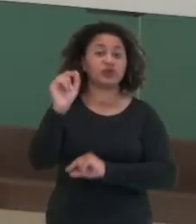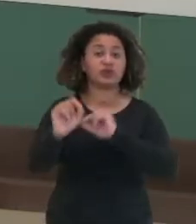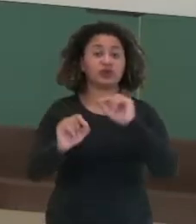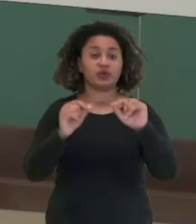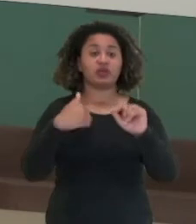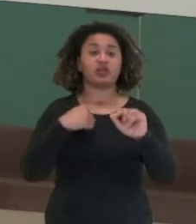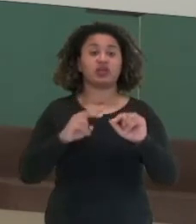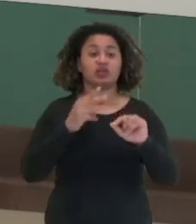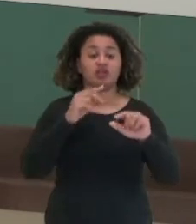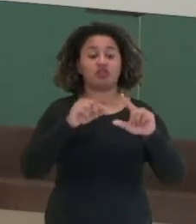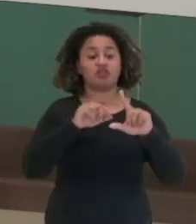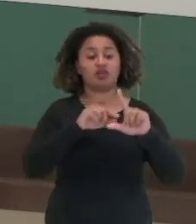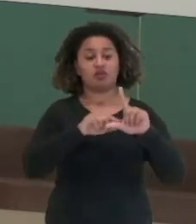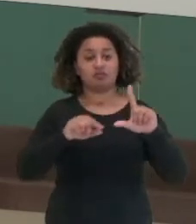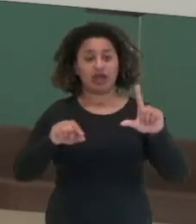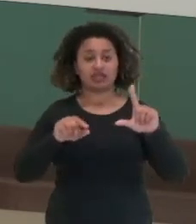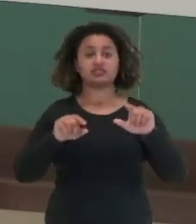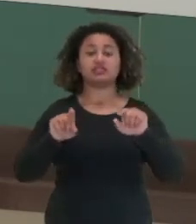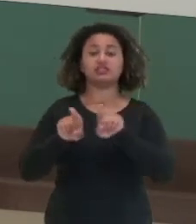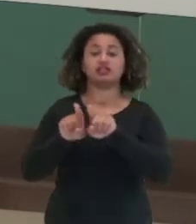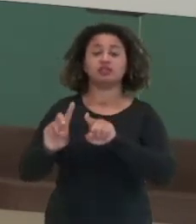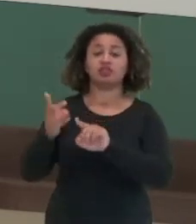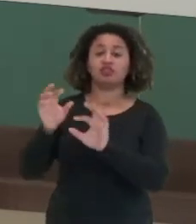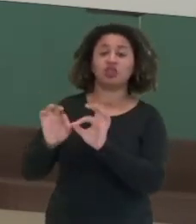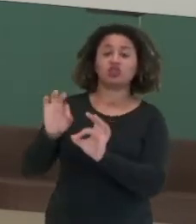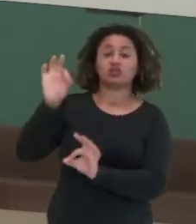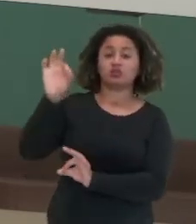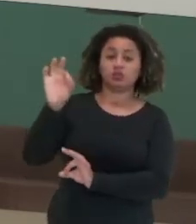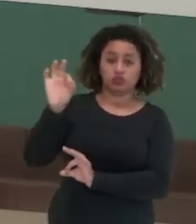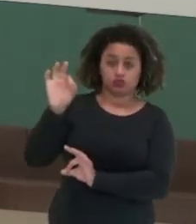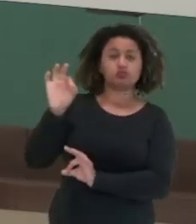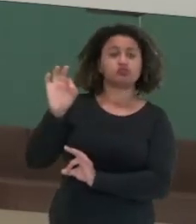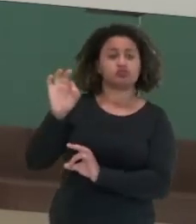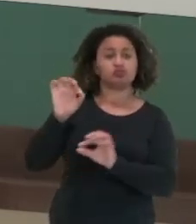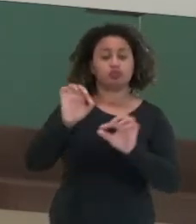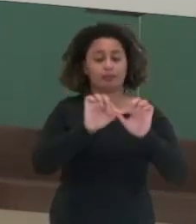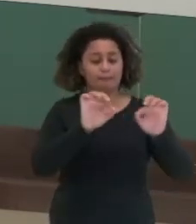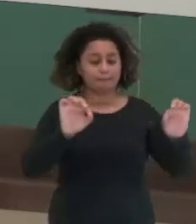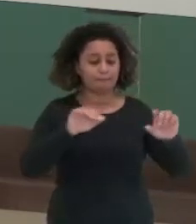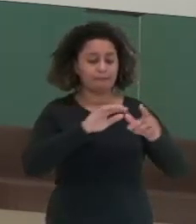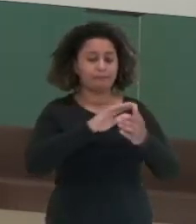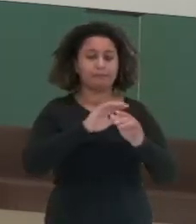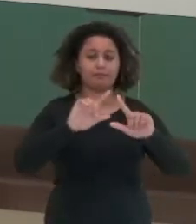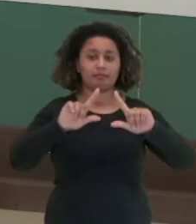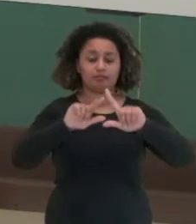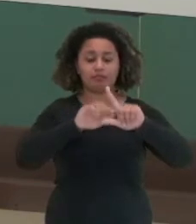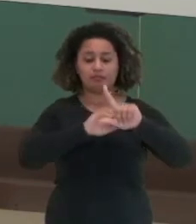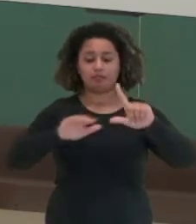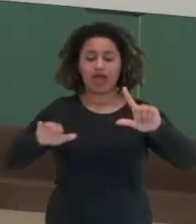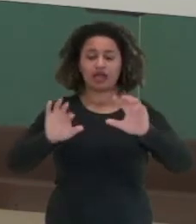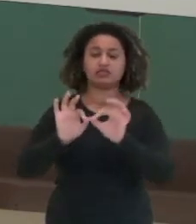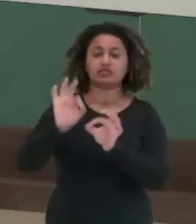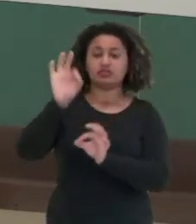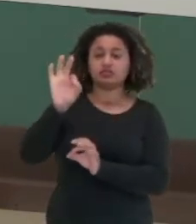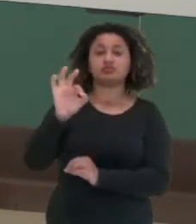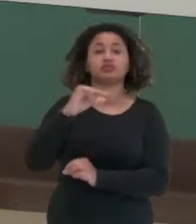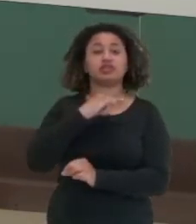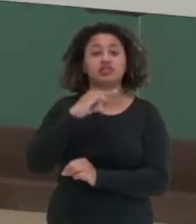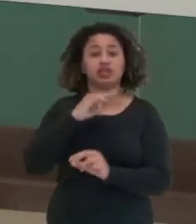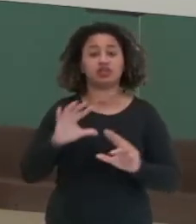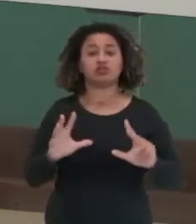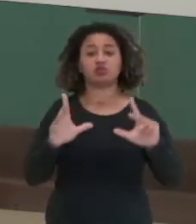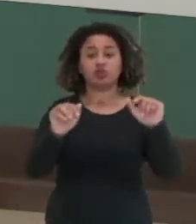o valor da base e o valor da altura. Olha lá, base e altura, base e altura. E